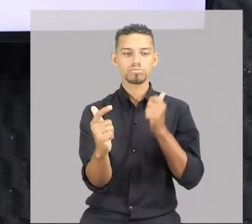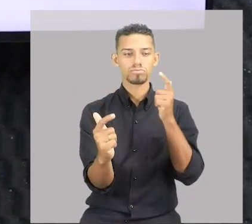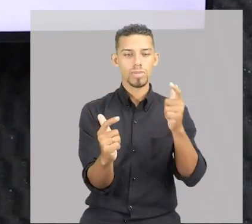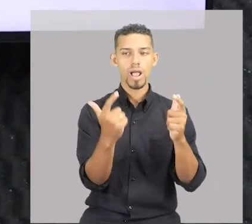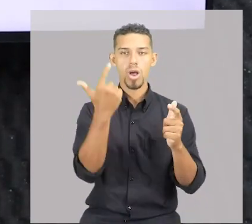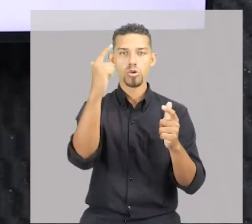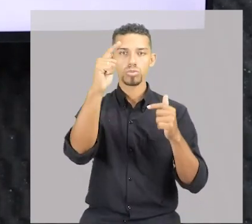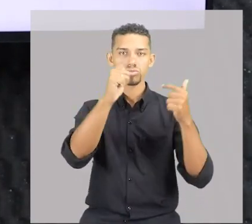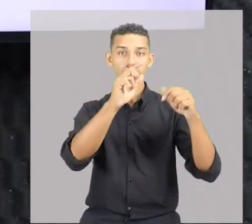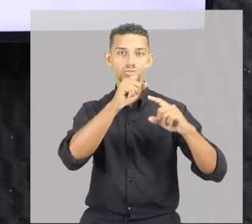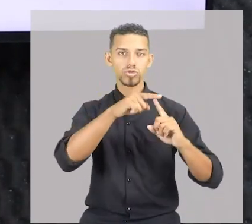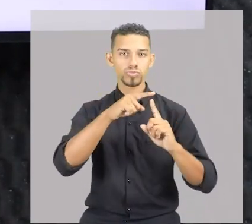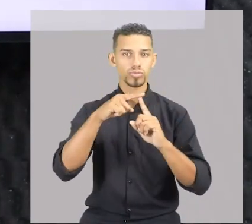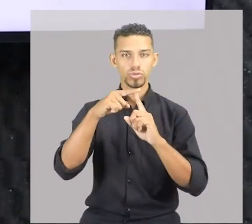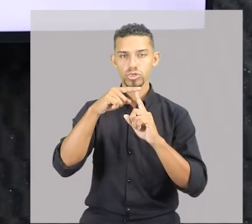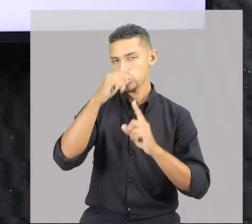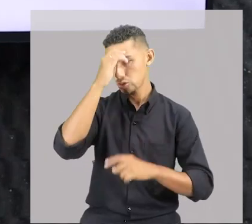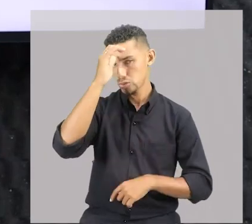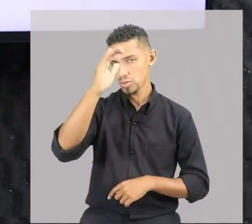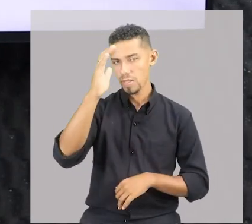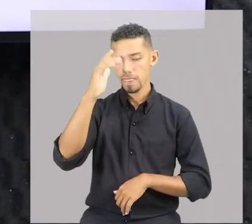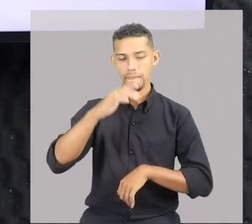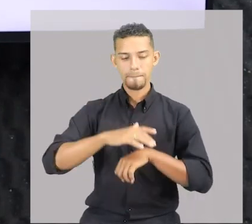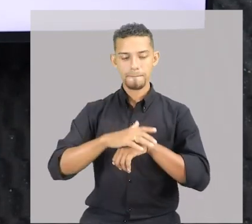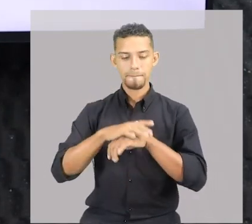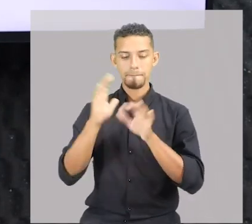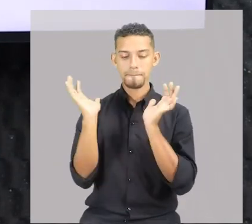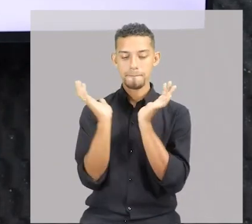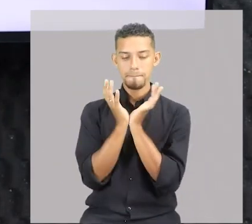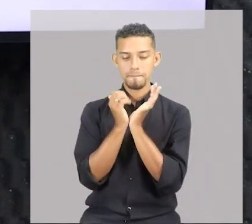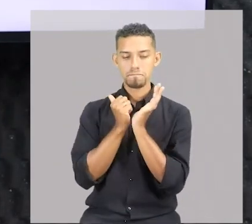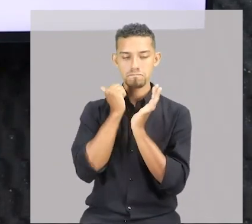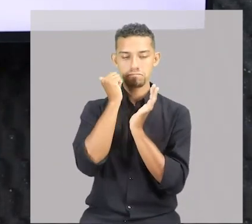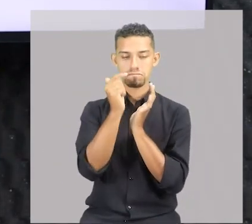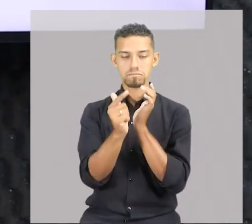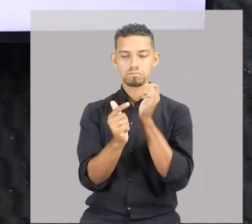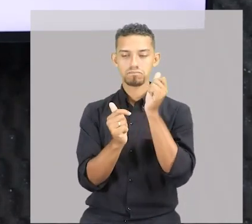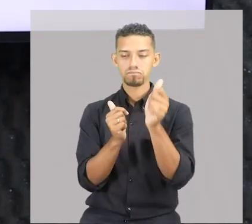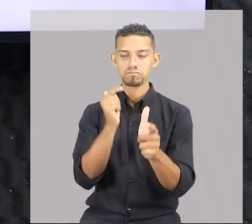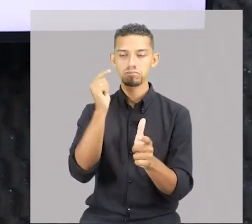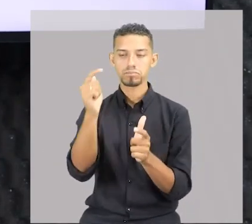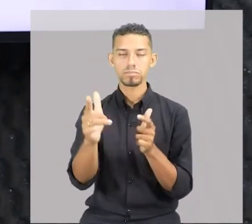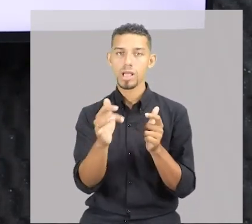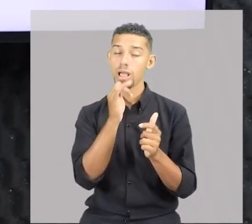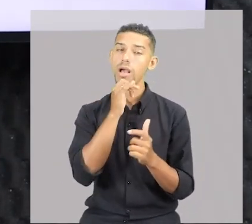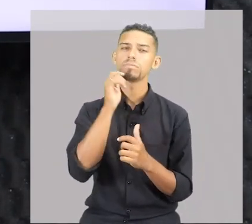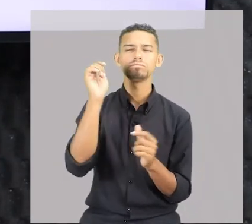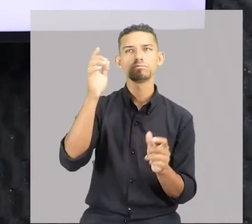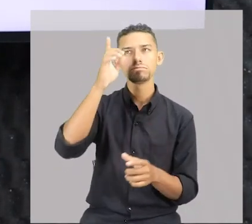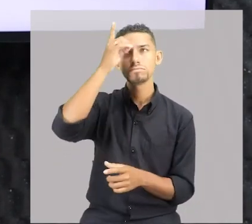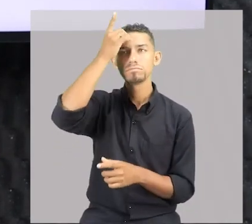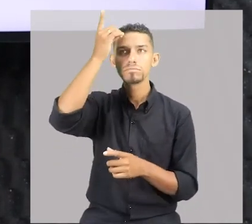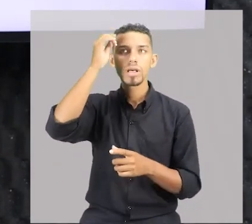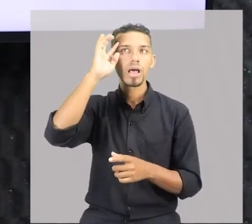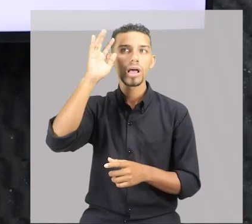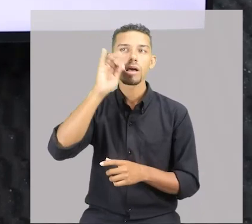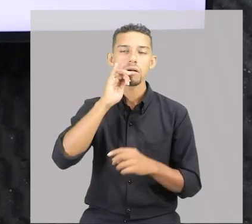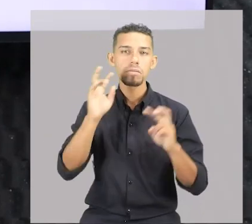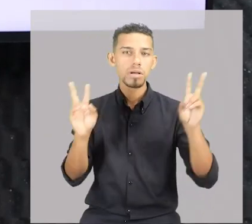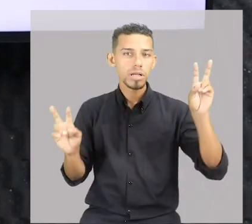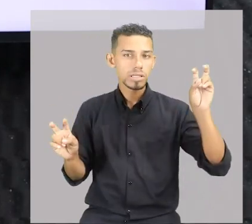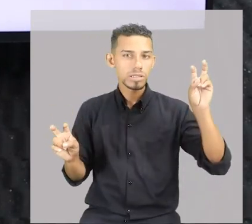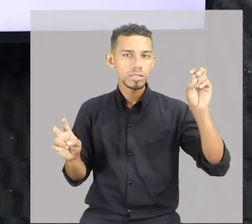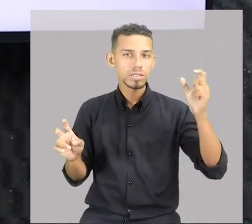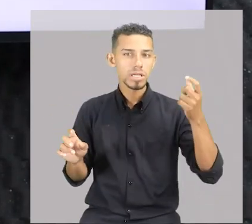outros tipos de cultura por meio de sua própria classificação. Então, a ideia de cultura erudita dá uma ideia, entre aspas, de uma